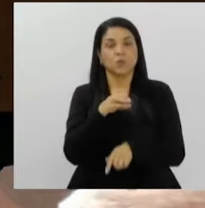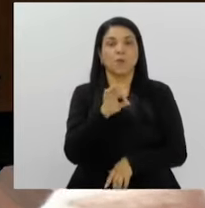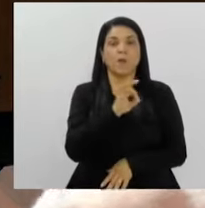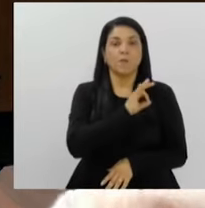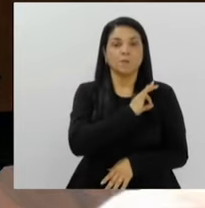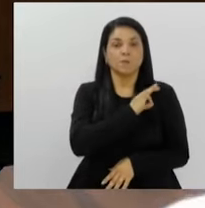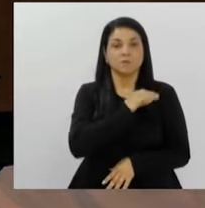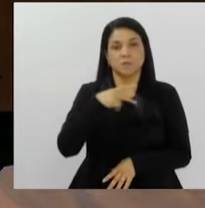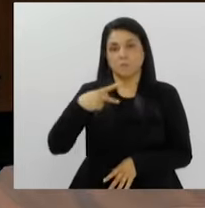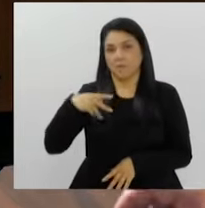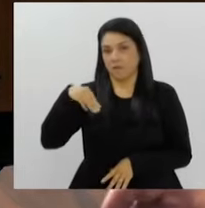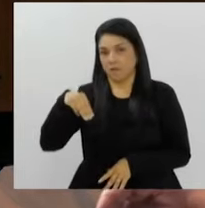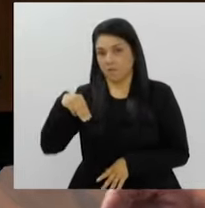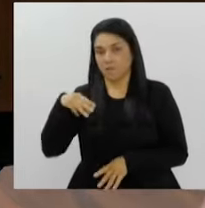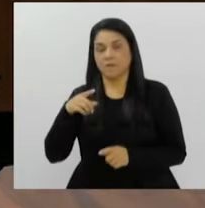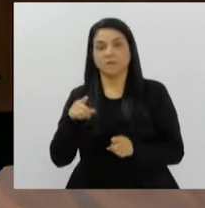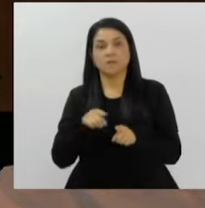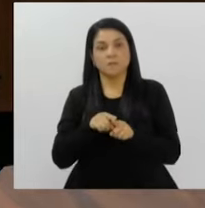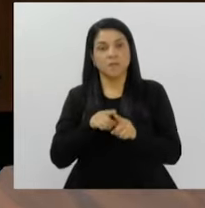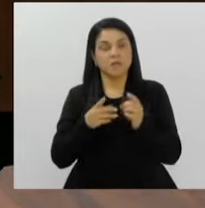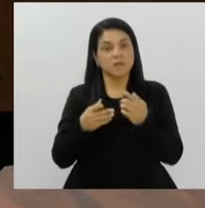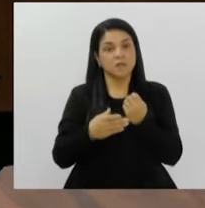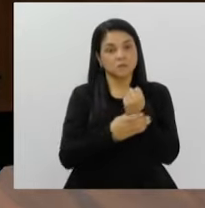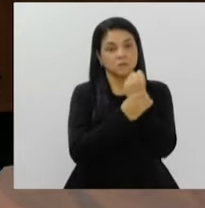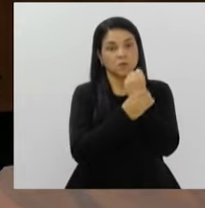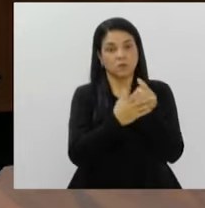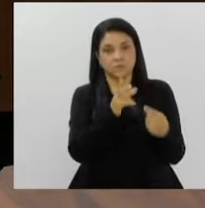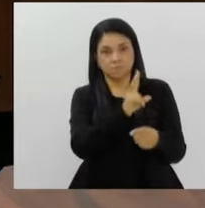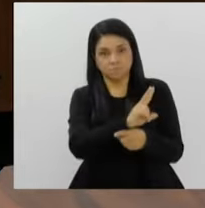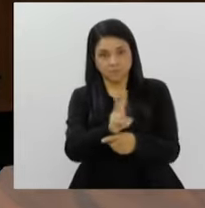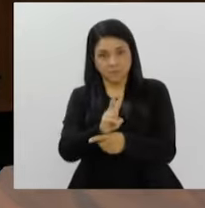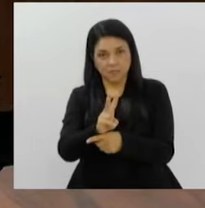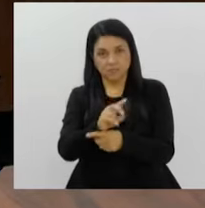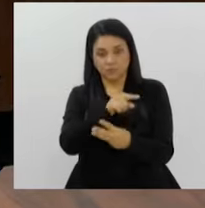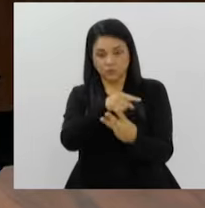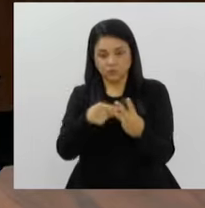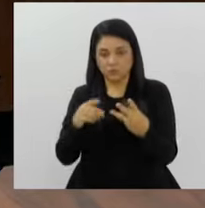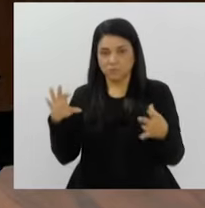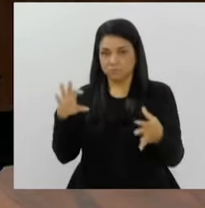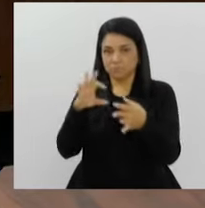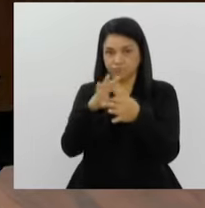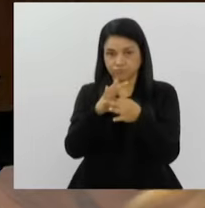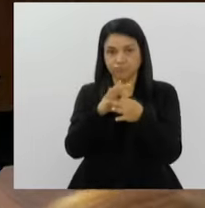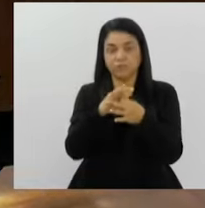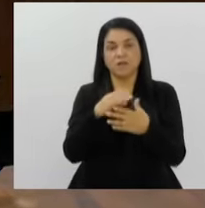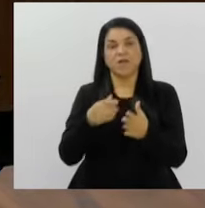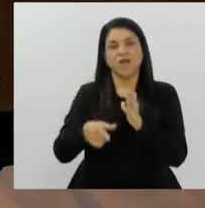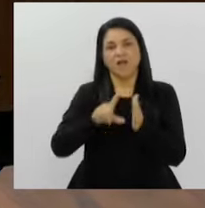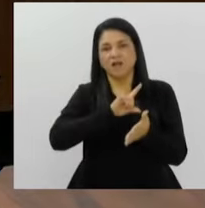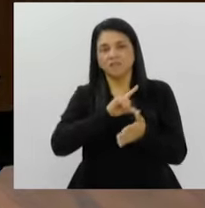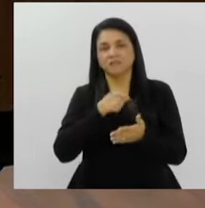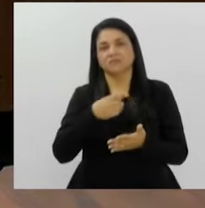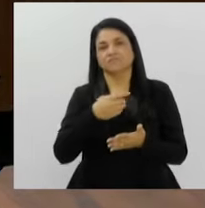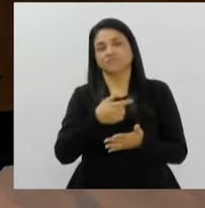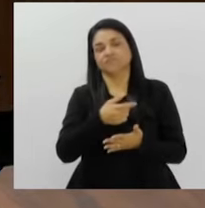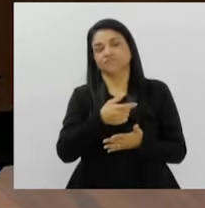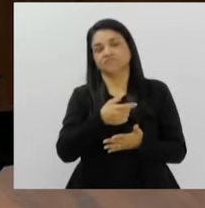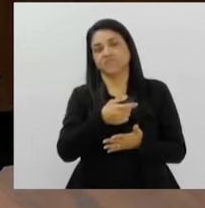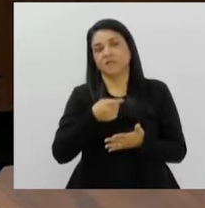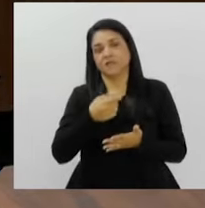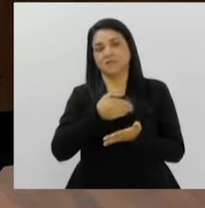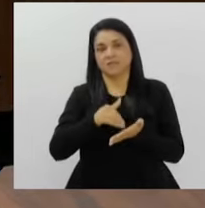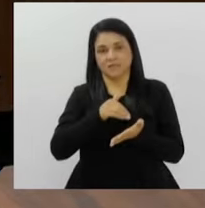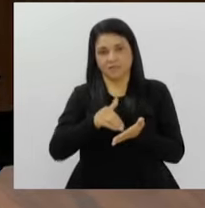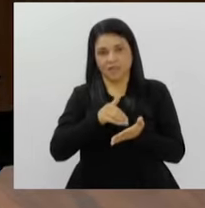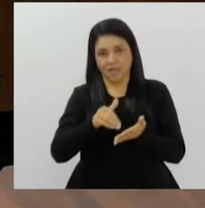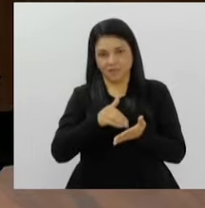militar, com a ida do segurança presente, que quando o senhor era secretário de governo, e eu pedi ao senhor, e a gente conseguiu implantar